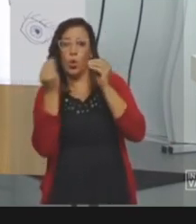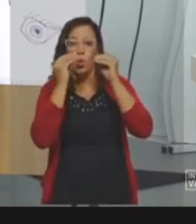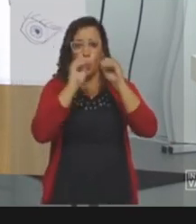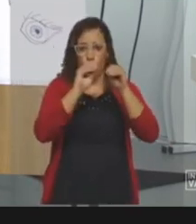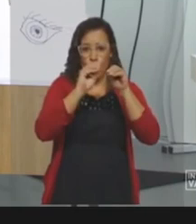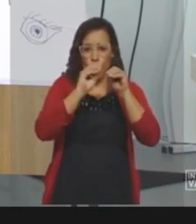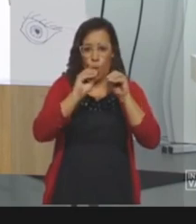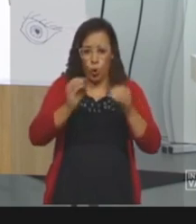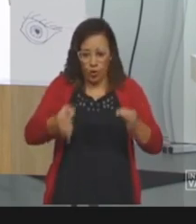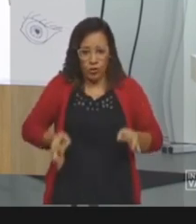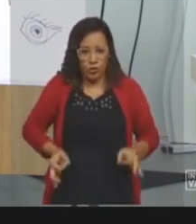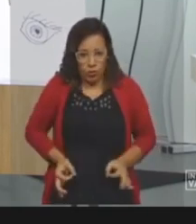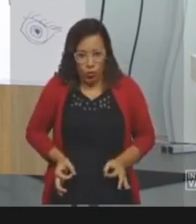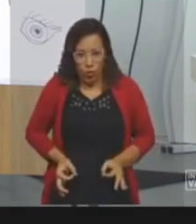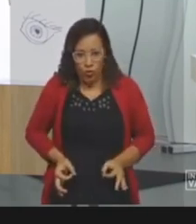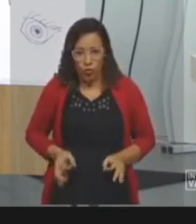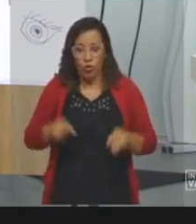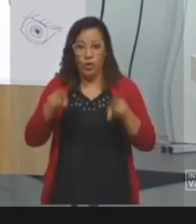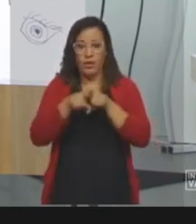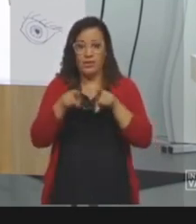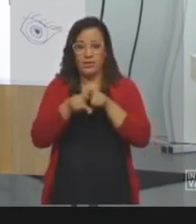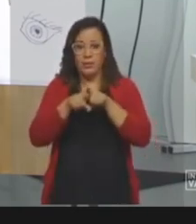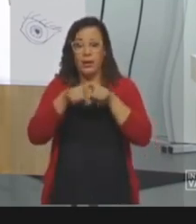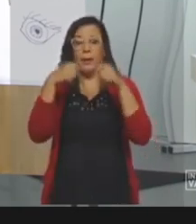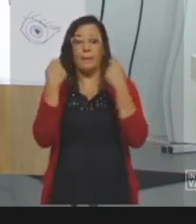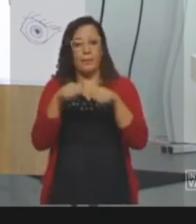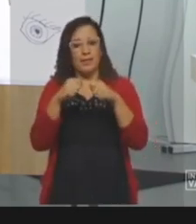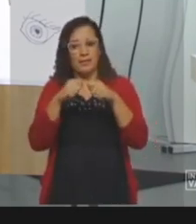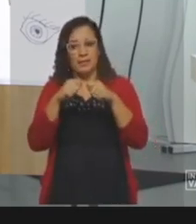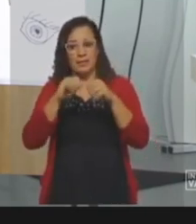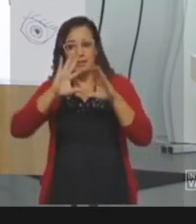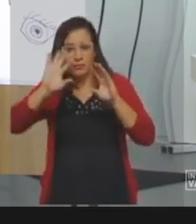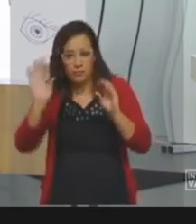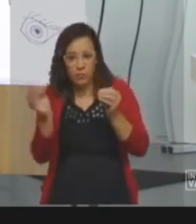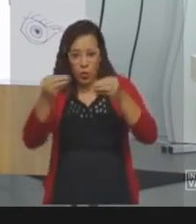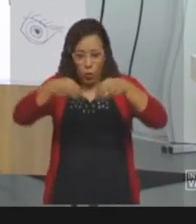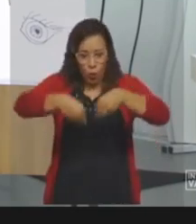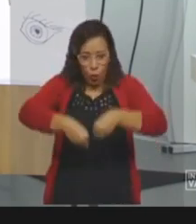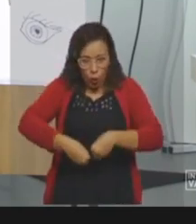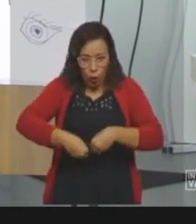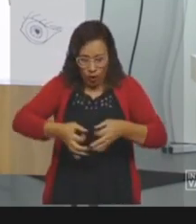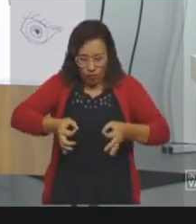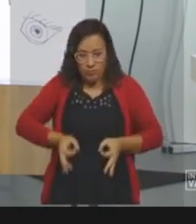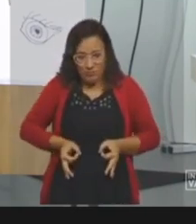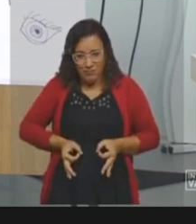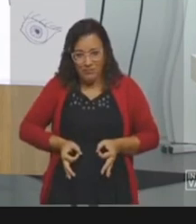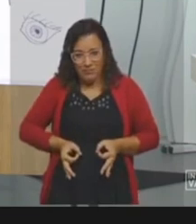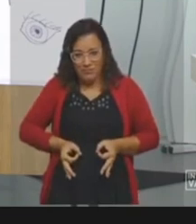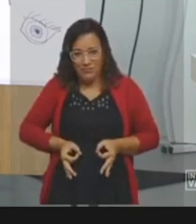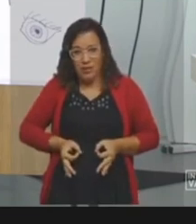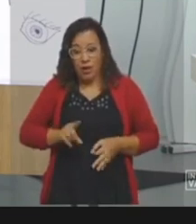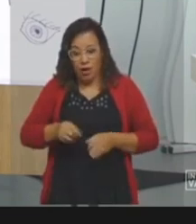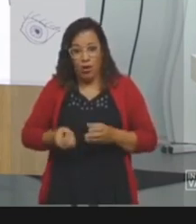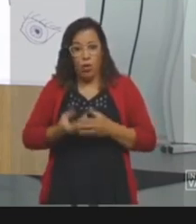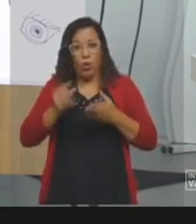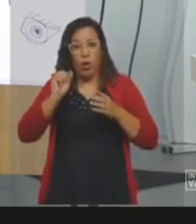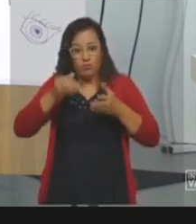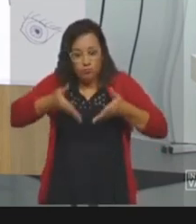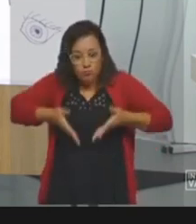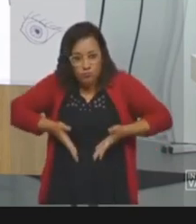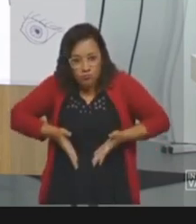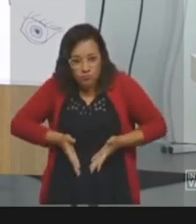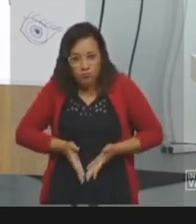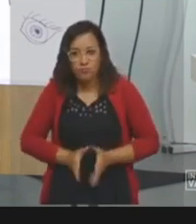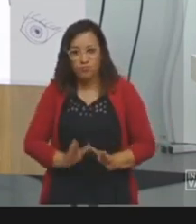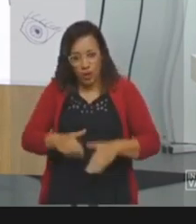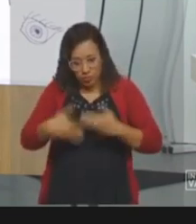dentro de um óvulo sem núcleo, aí você tem que implantar no útero, porque precisa do útero, no caso de um mamífero, para se formar um feto ali e